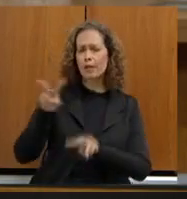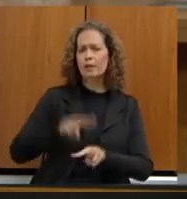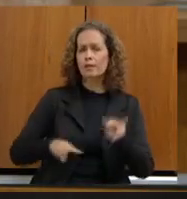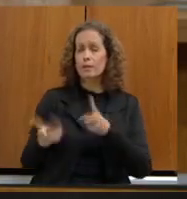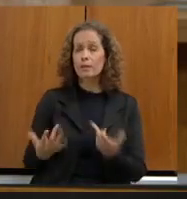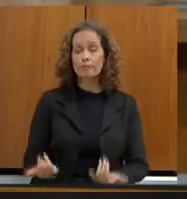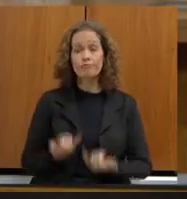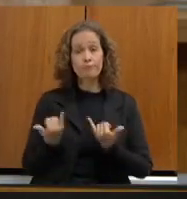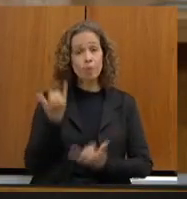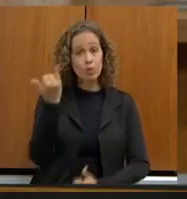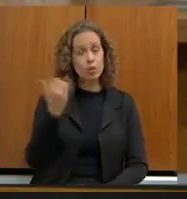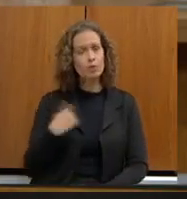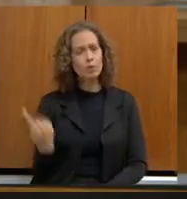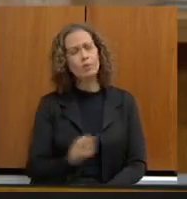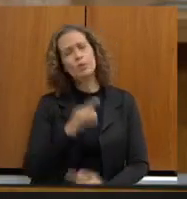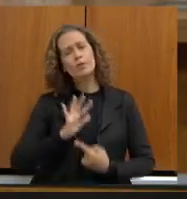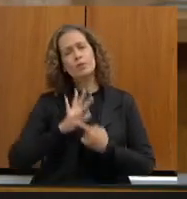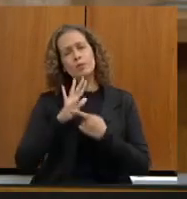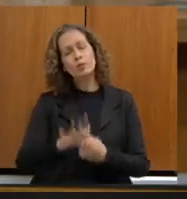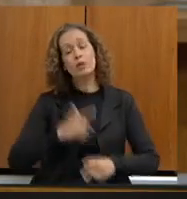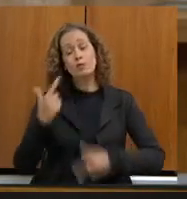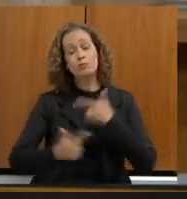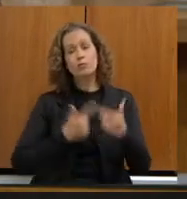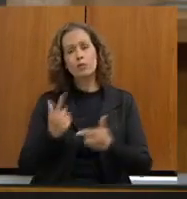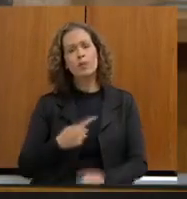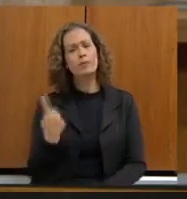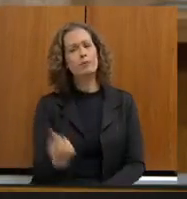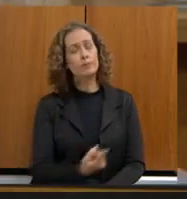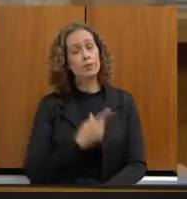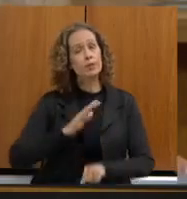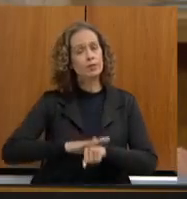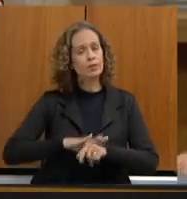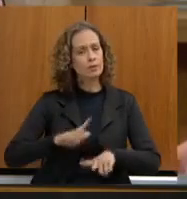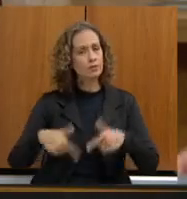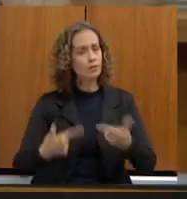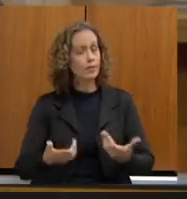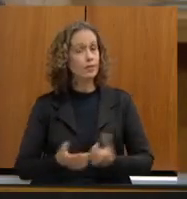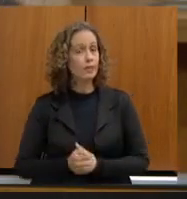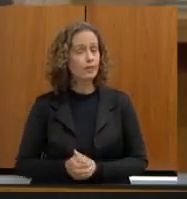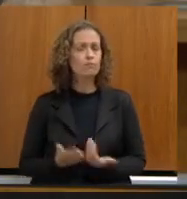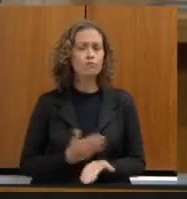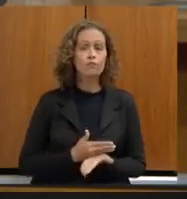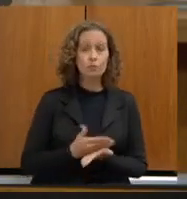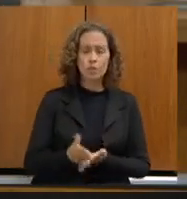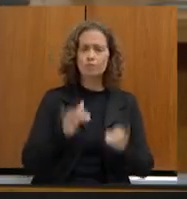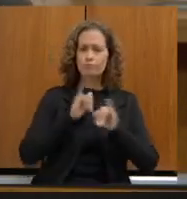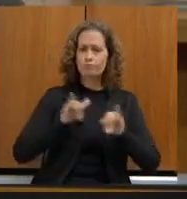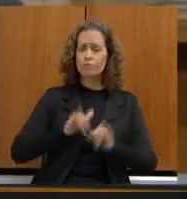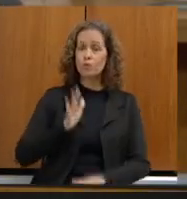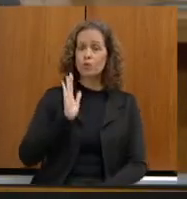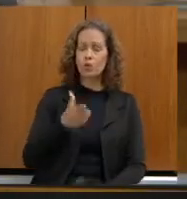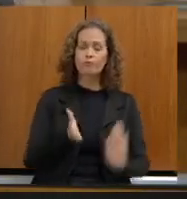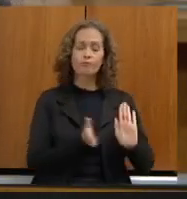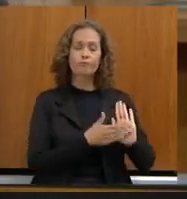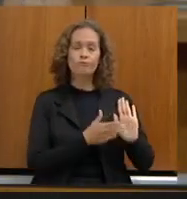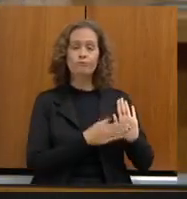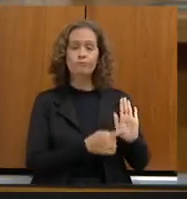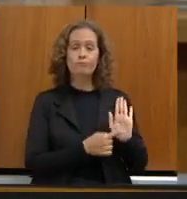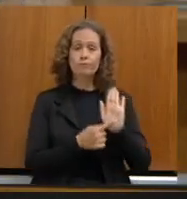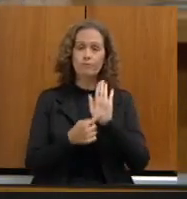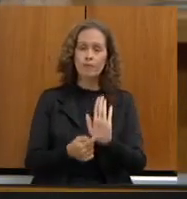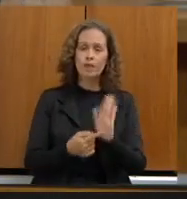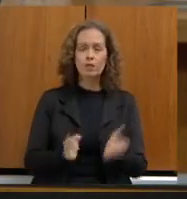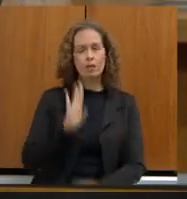para que possamos mostrar todo o trabalho que estamos desempenhando até porque como eu disse no início prestar conta é Um